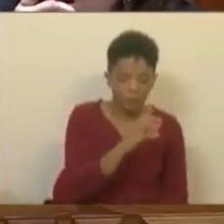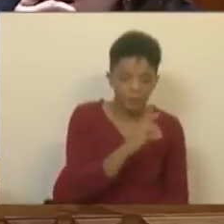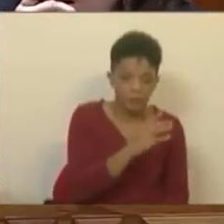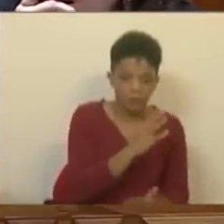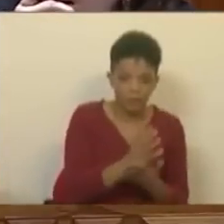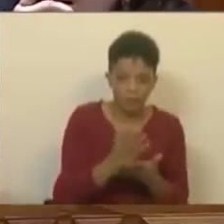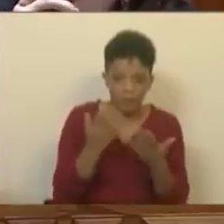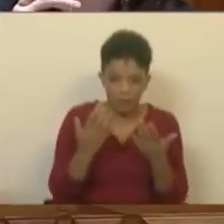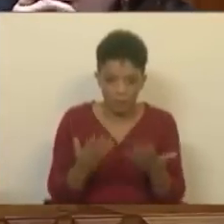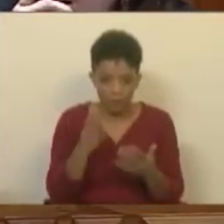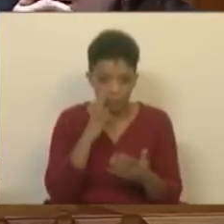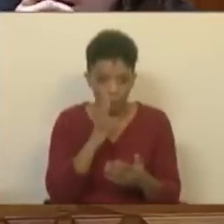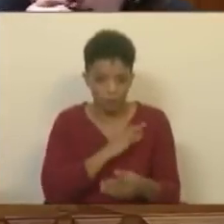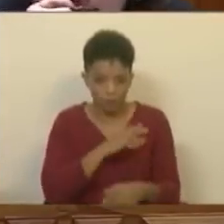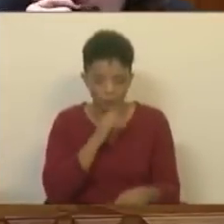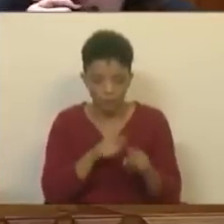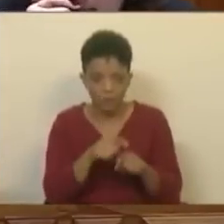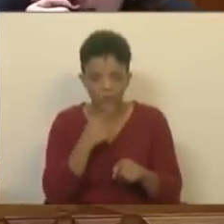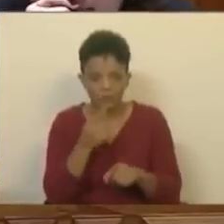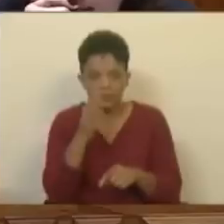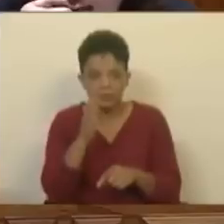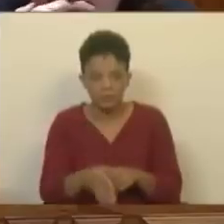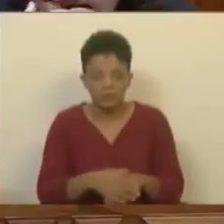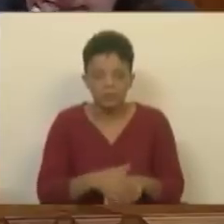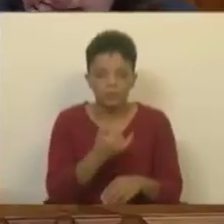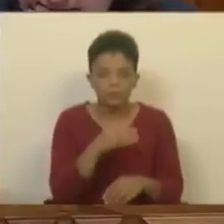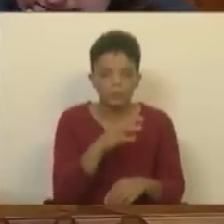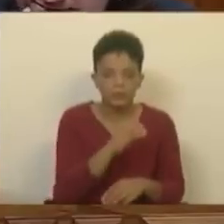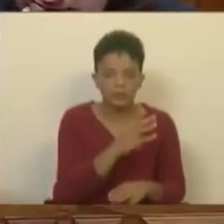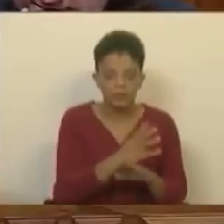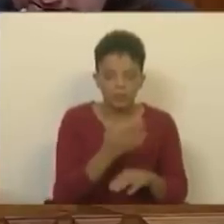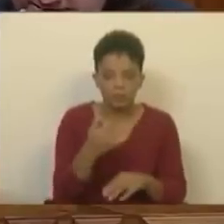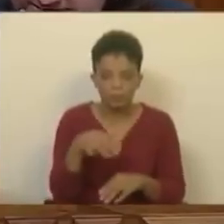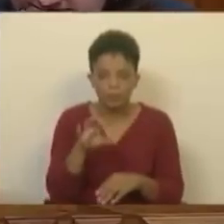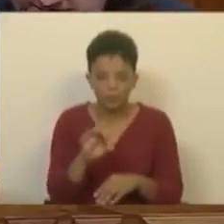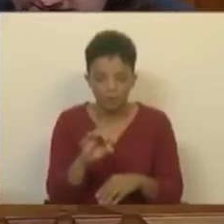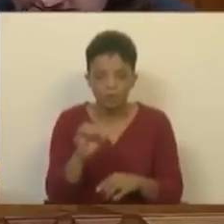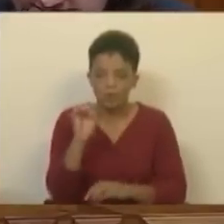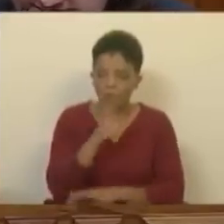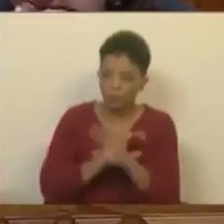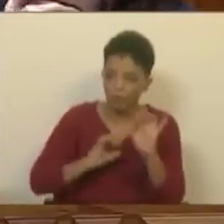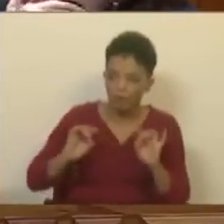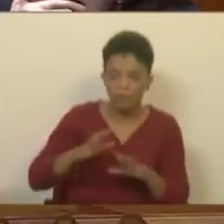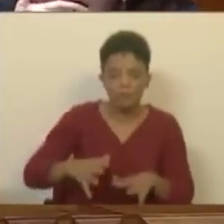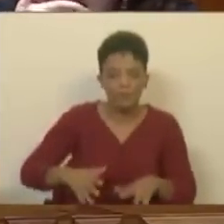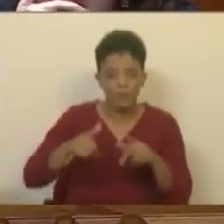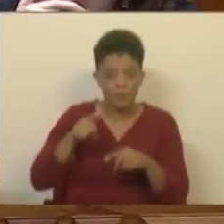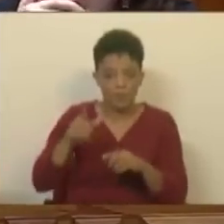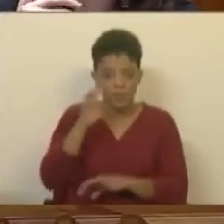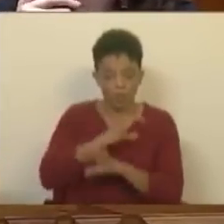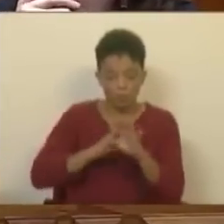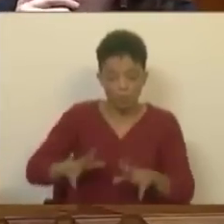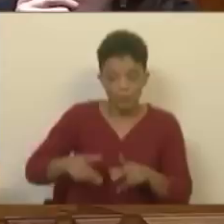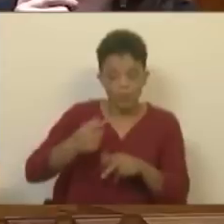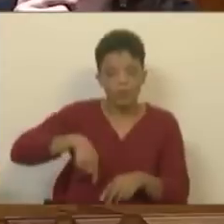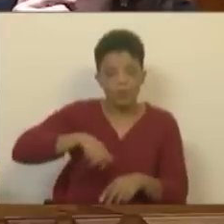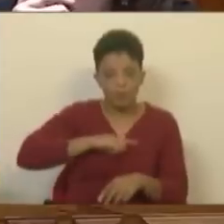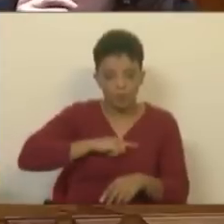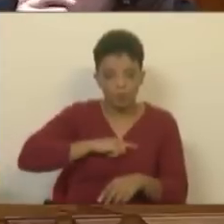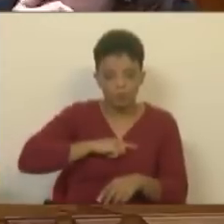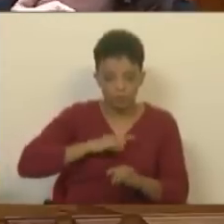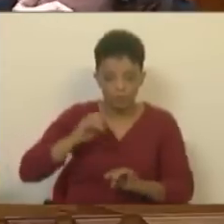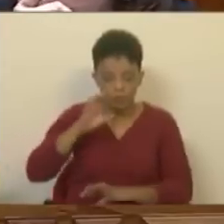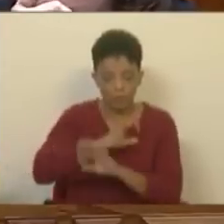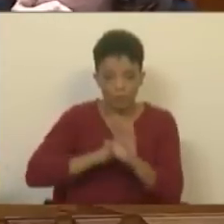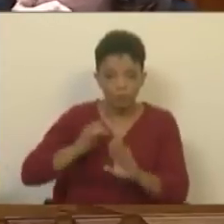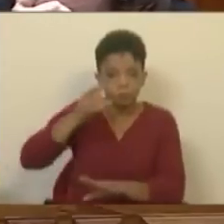até agora como o senhor Deputado disse 2016 Europa crescia e foi nessa Europa crescia Que nós conhecemos Acima